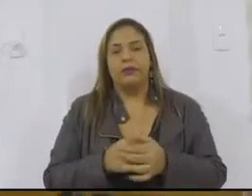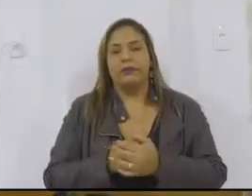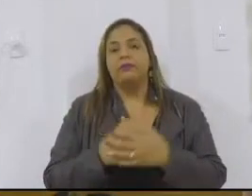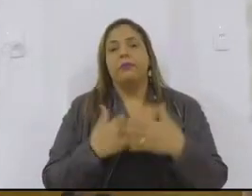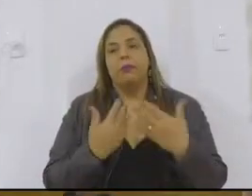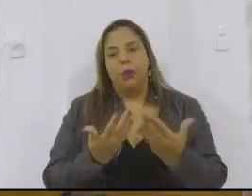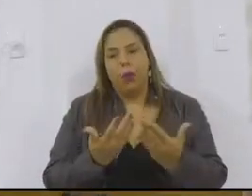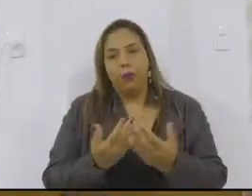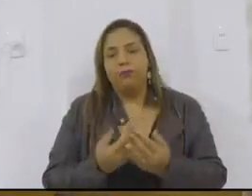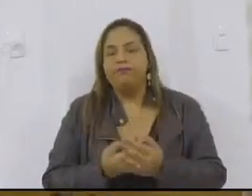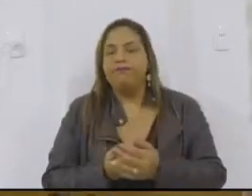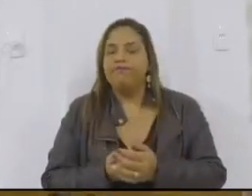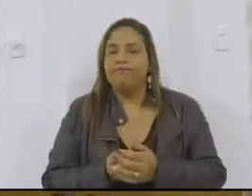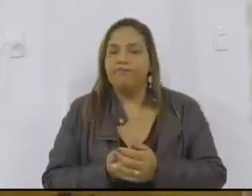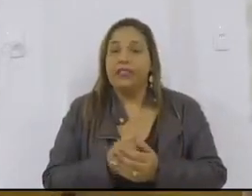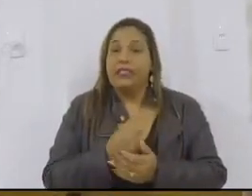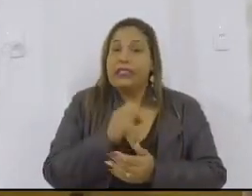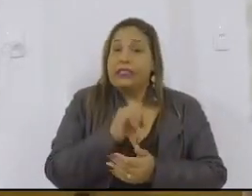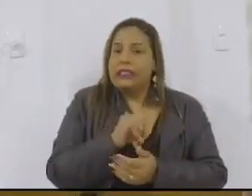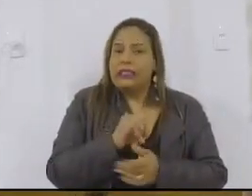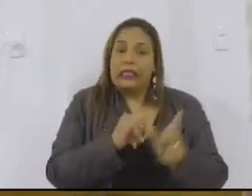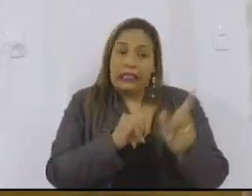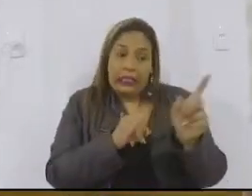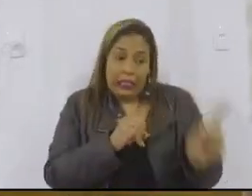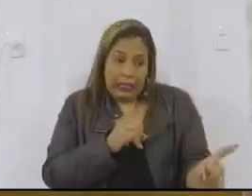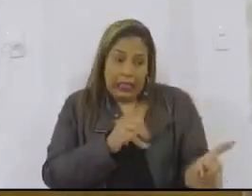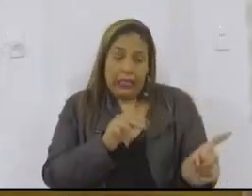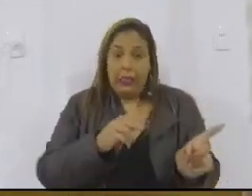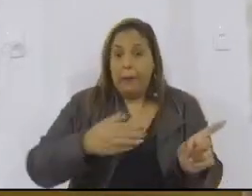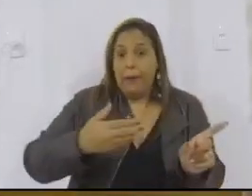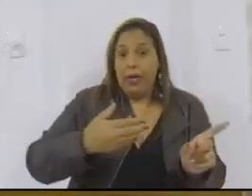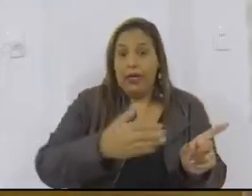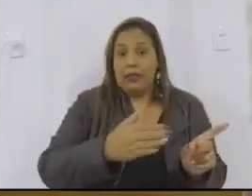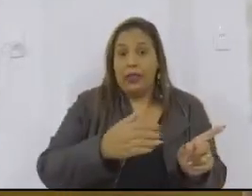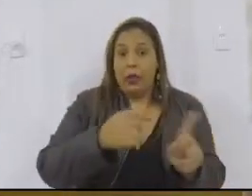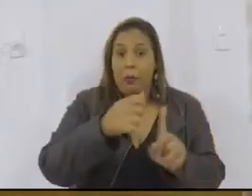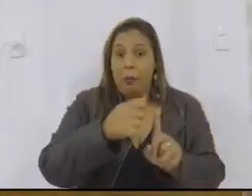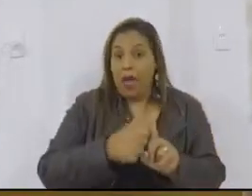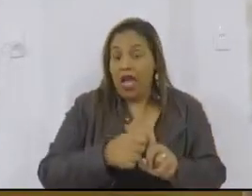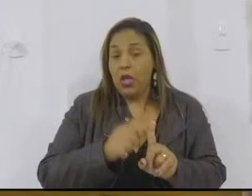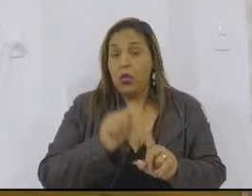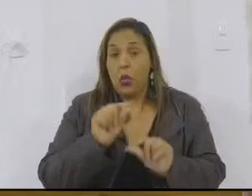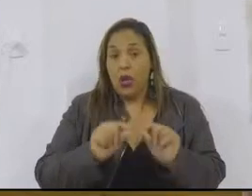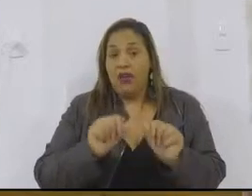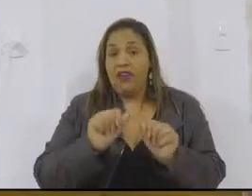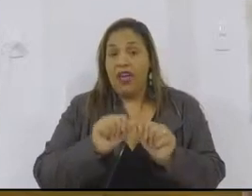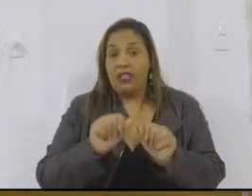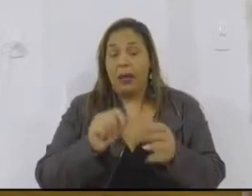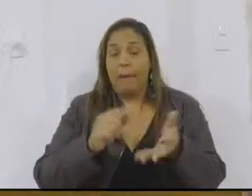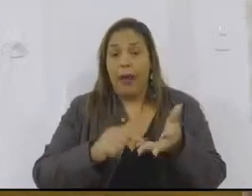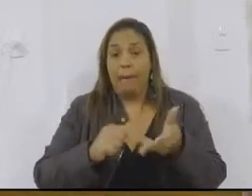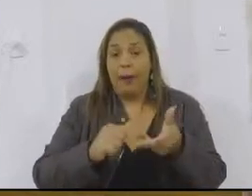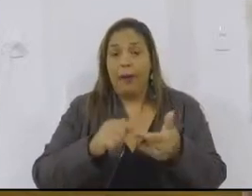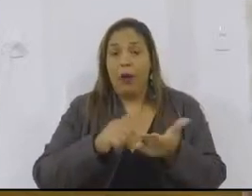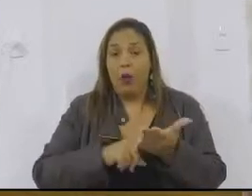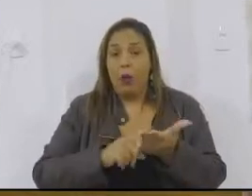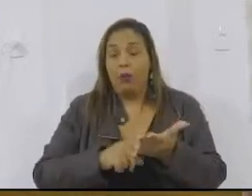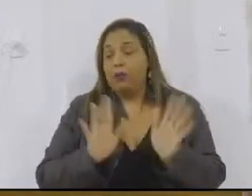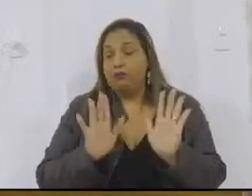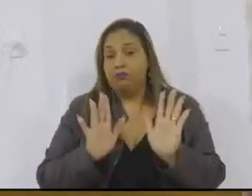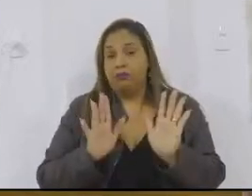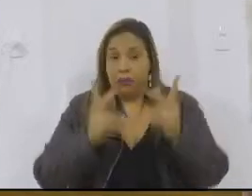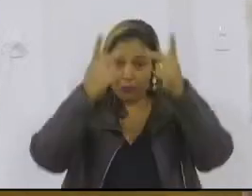Bom, se ele está passando o que tem que fazer no mês, os moradores não têm nada com